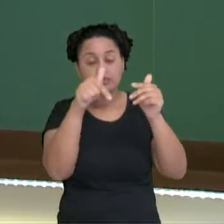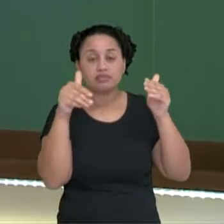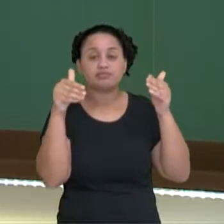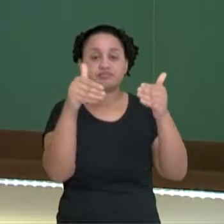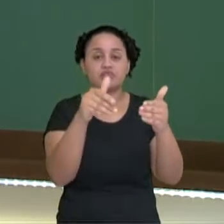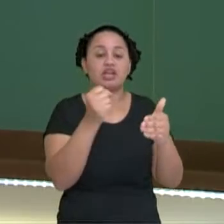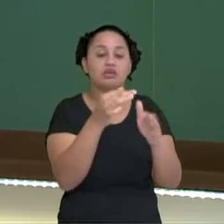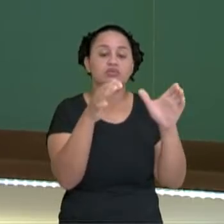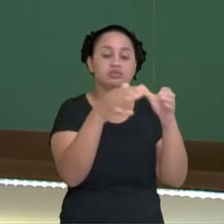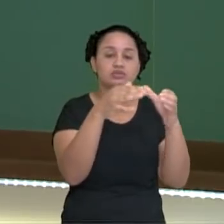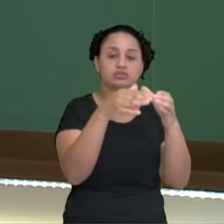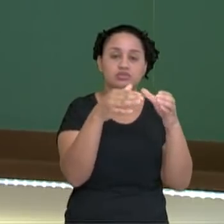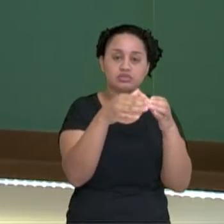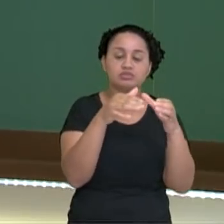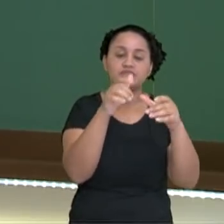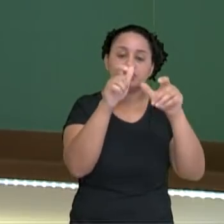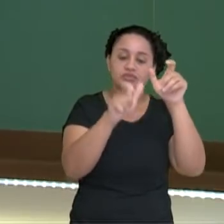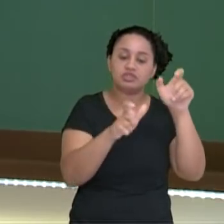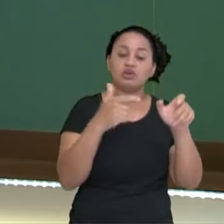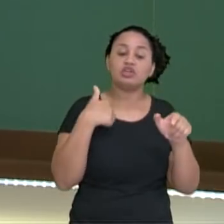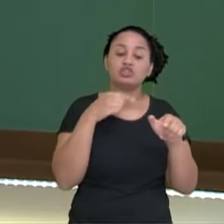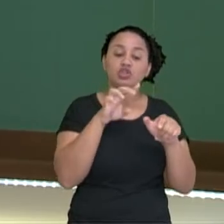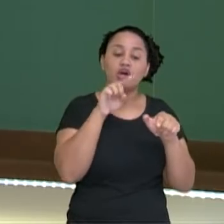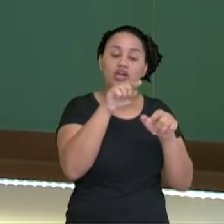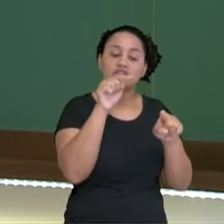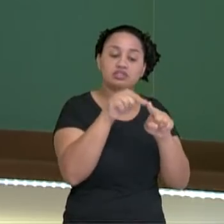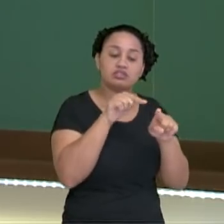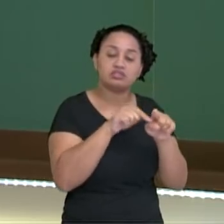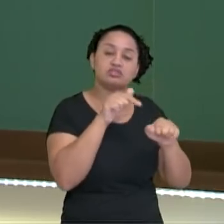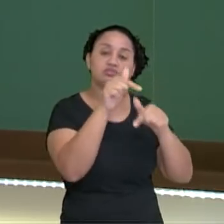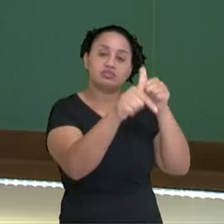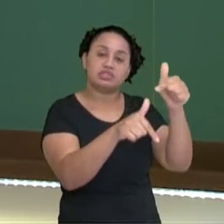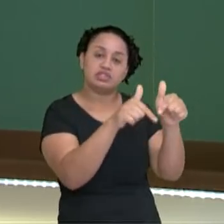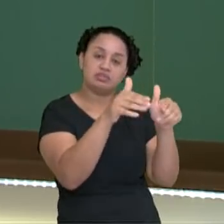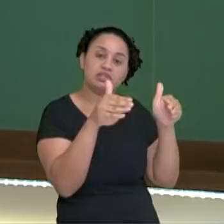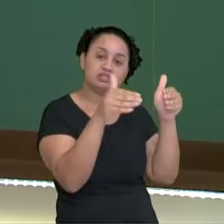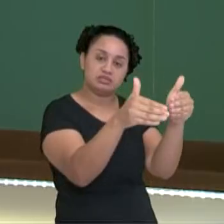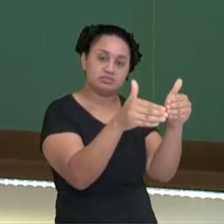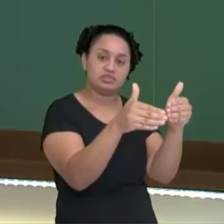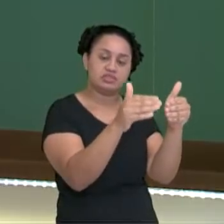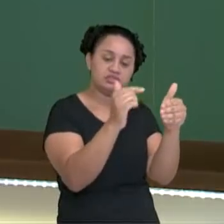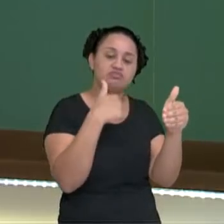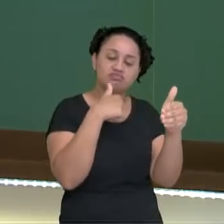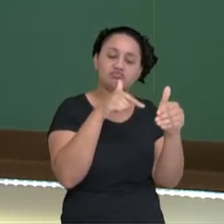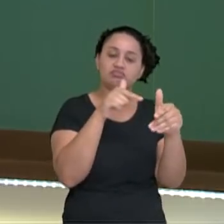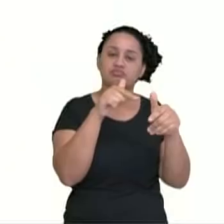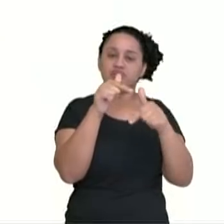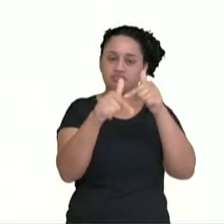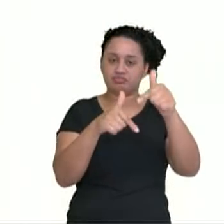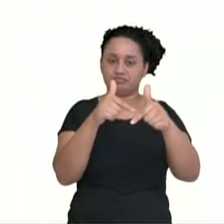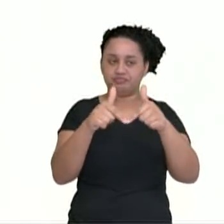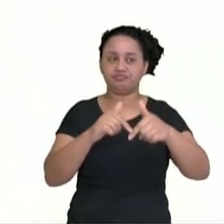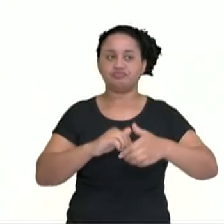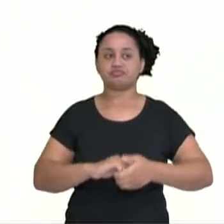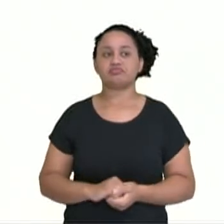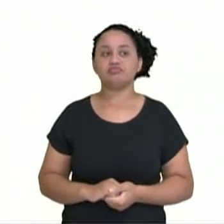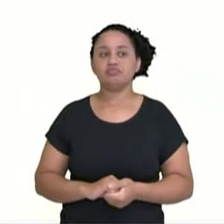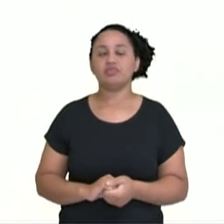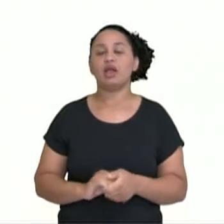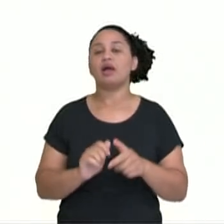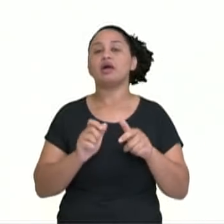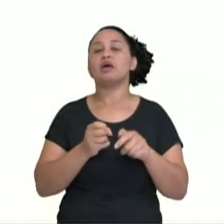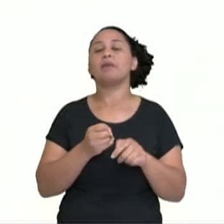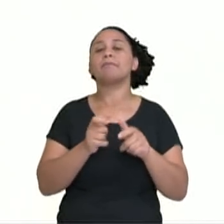ser os responsáveis por fazer apenas um trabalho dentro daquela oficina, dentro dessa manufatura. Quase todas